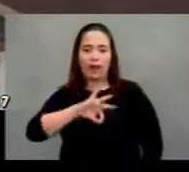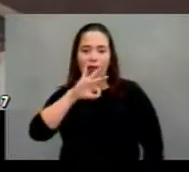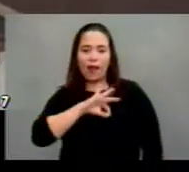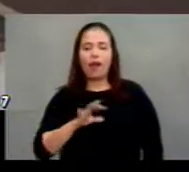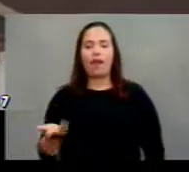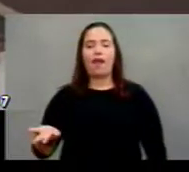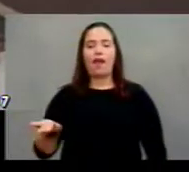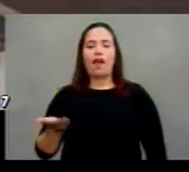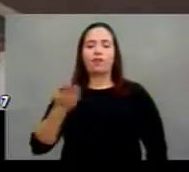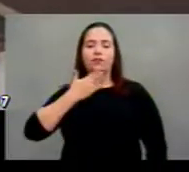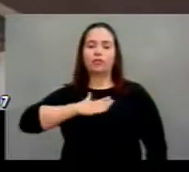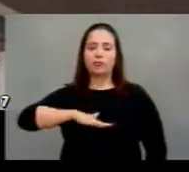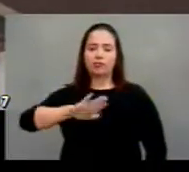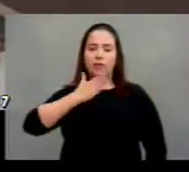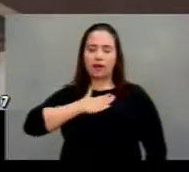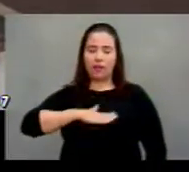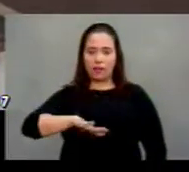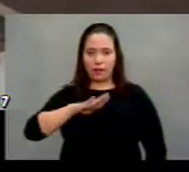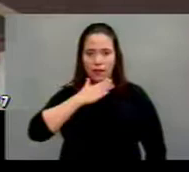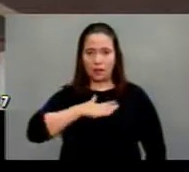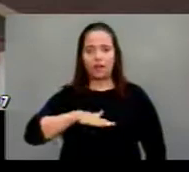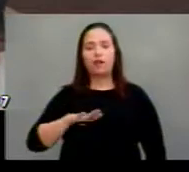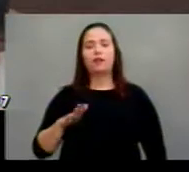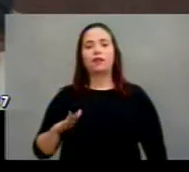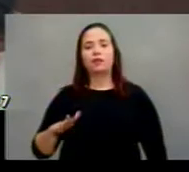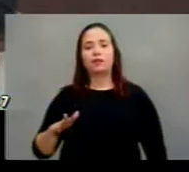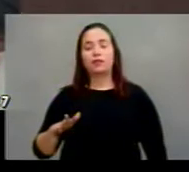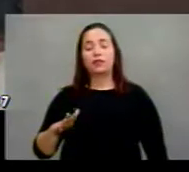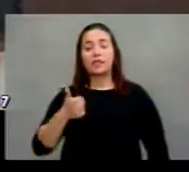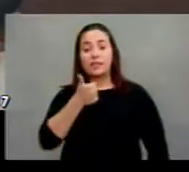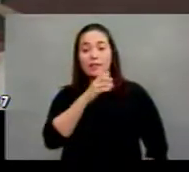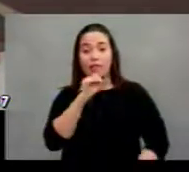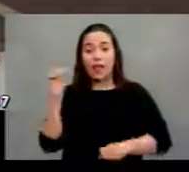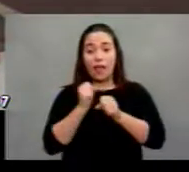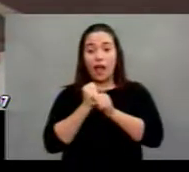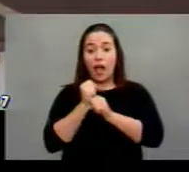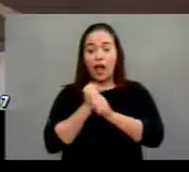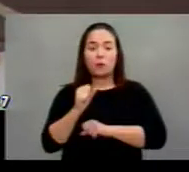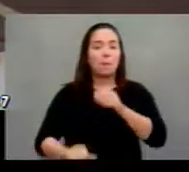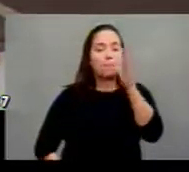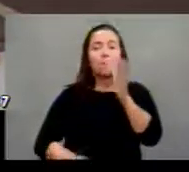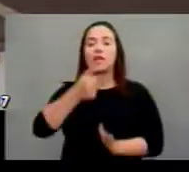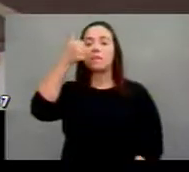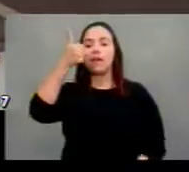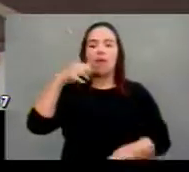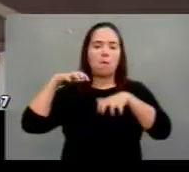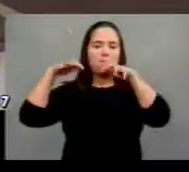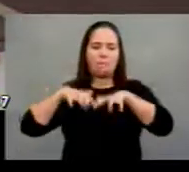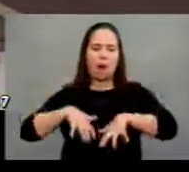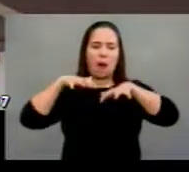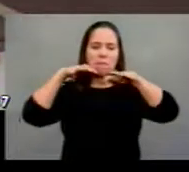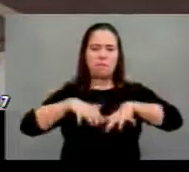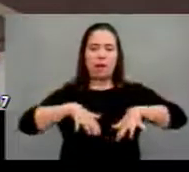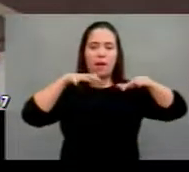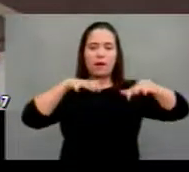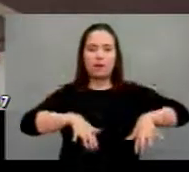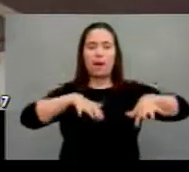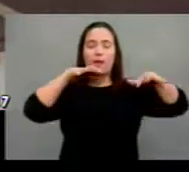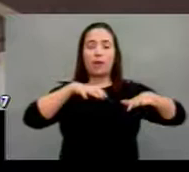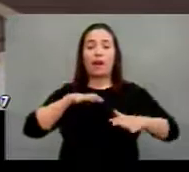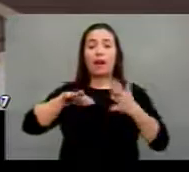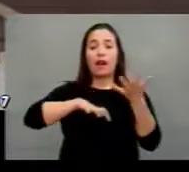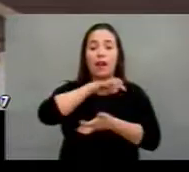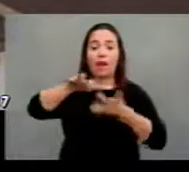remuneração, repouso semanal remunerado. Há 100 anos, os trabalhadores foram às ruas, numa grande greve